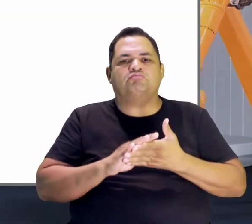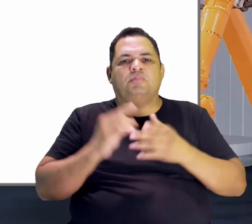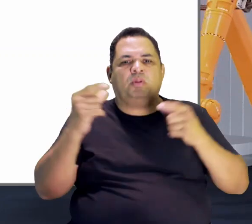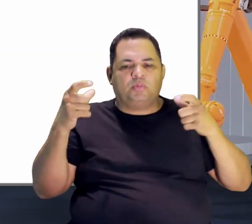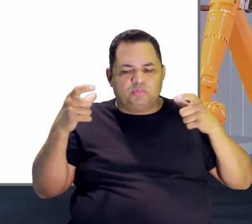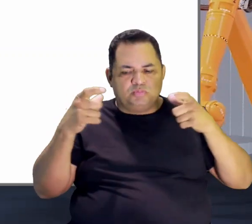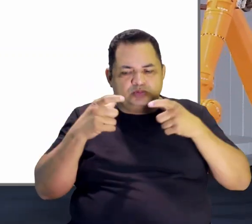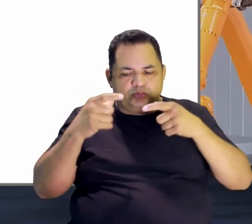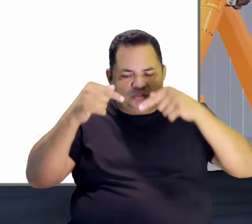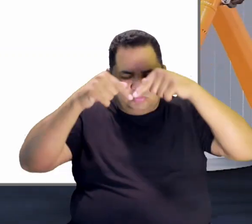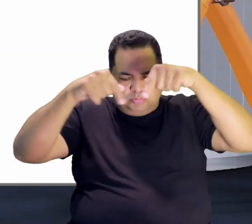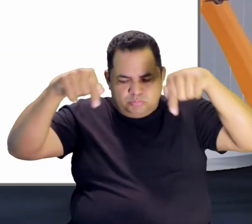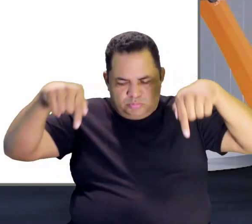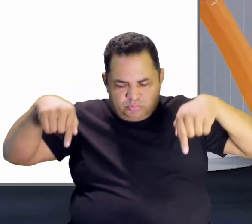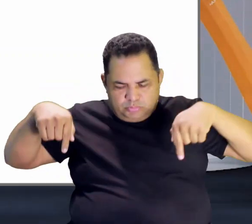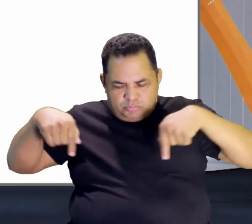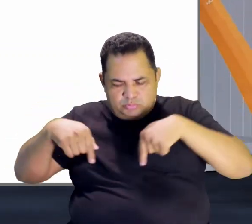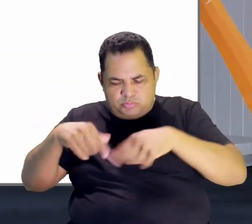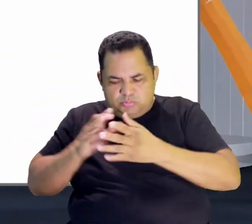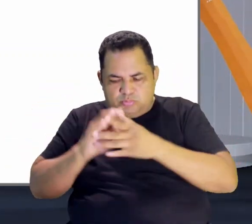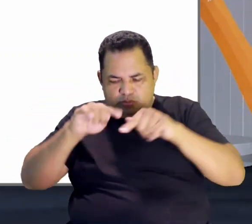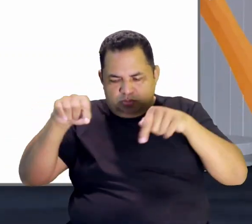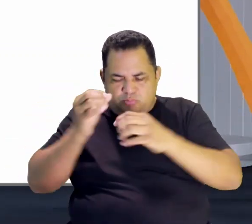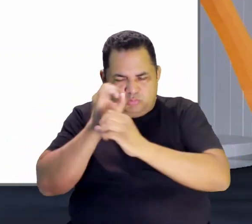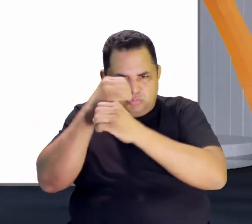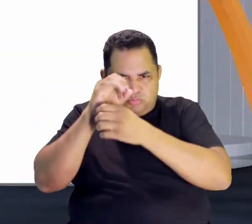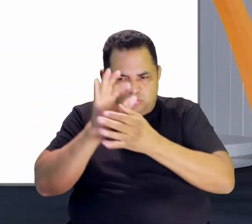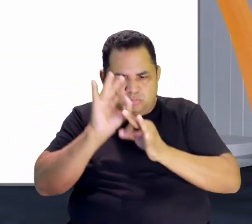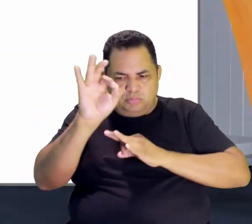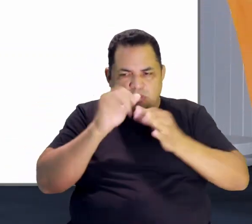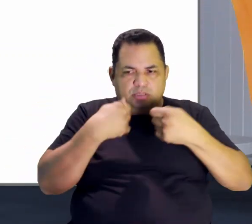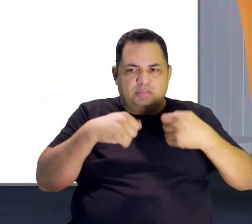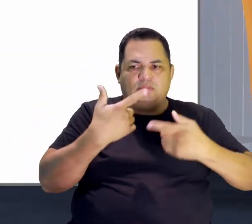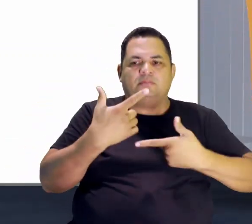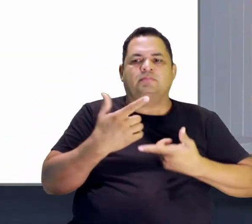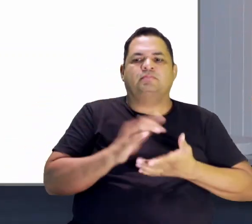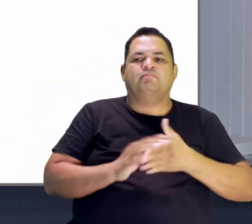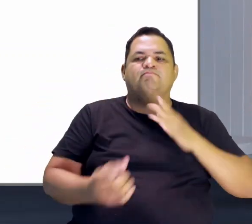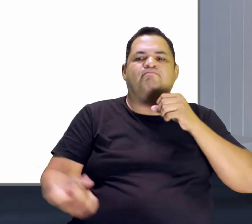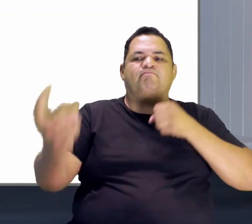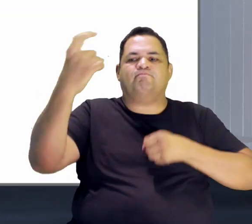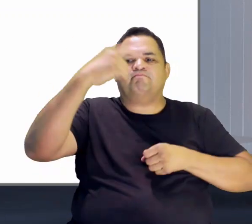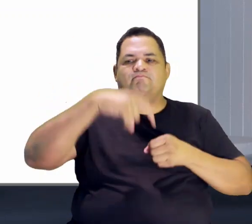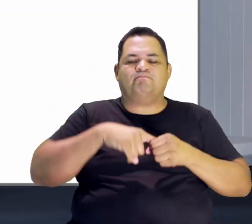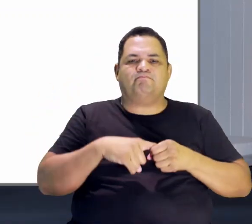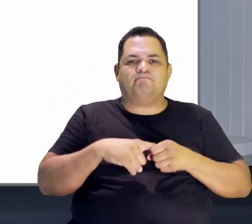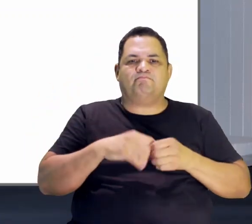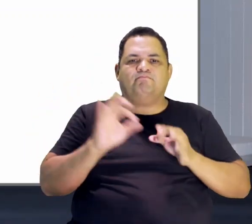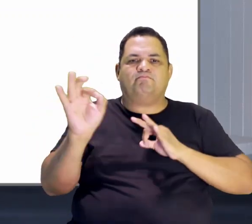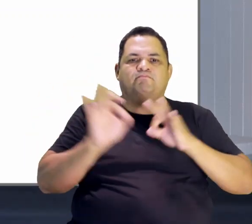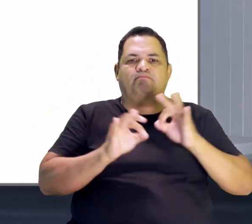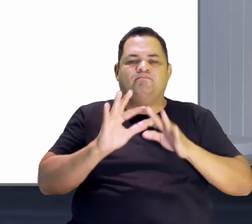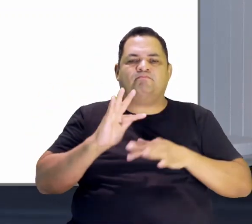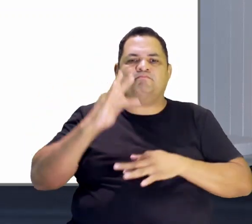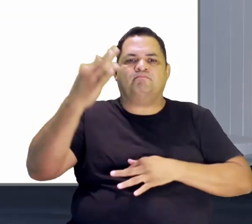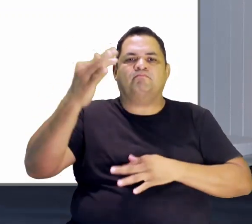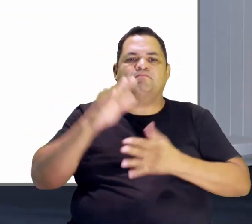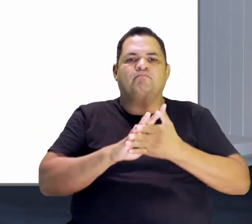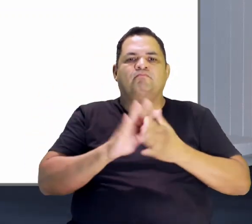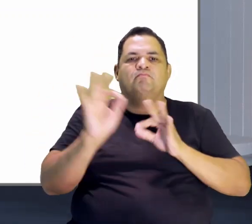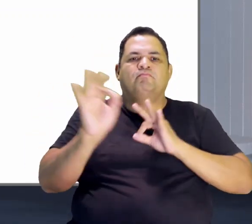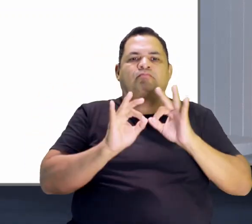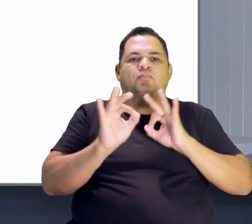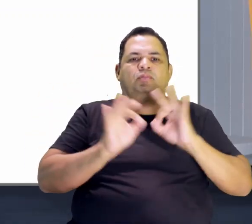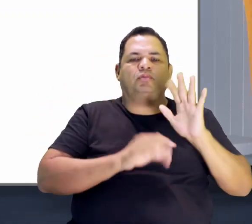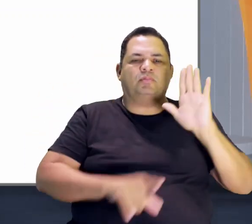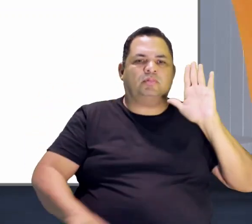em laboratório, faz as medidas necessárias e aí você volta a estabelecer o fenômeno e aí você monta uma